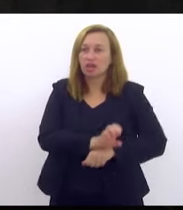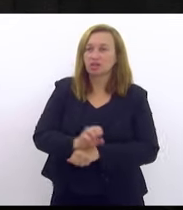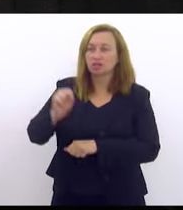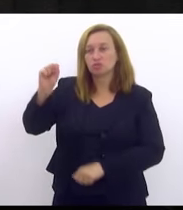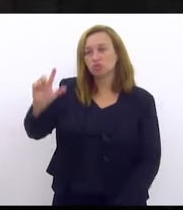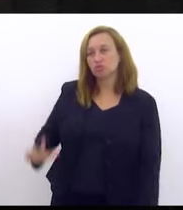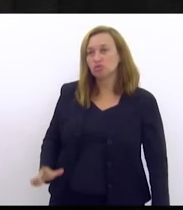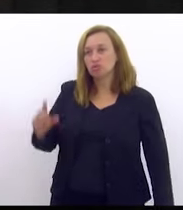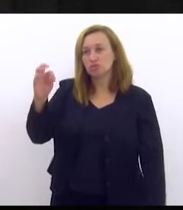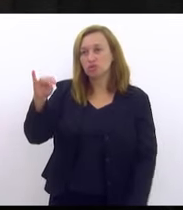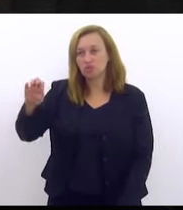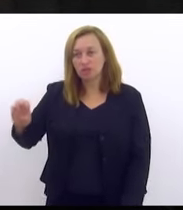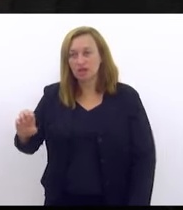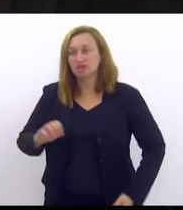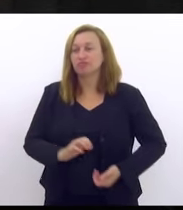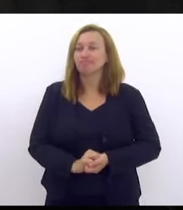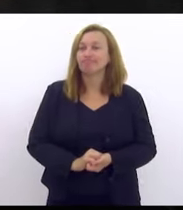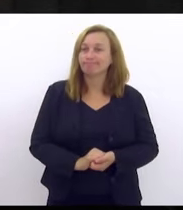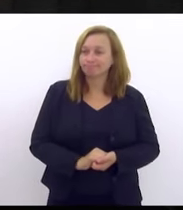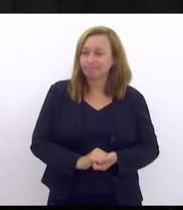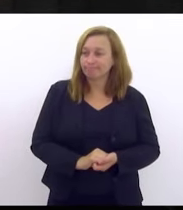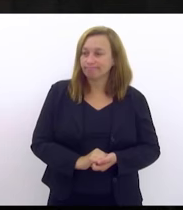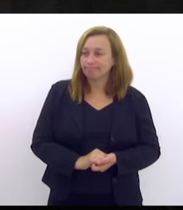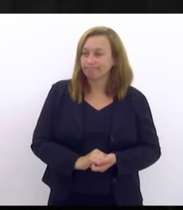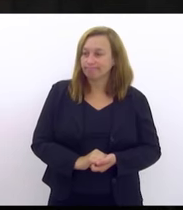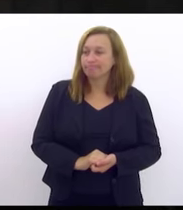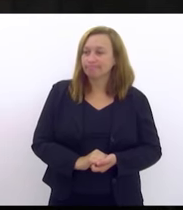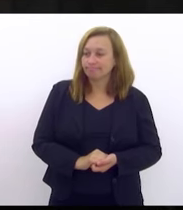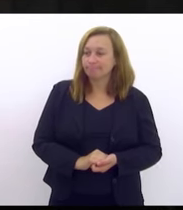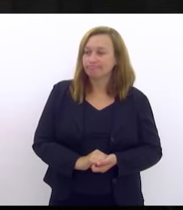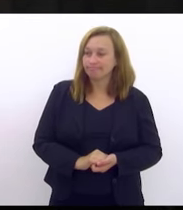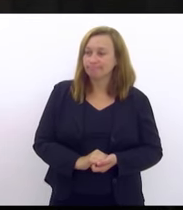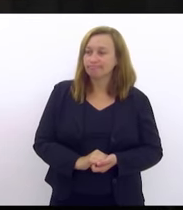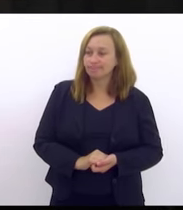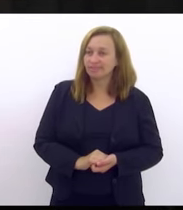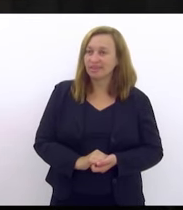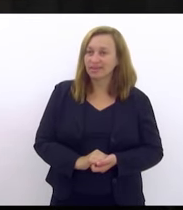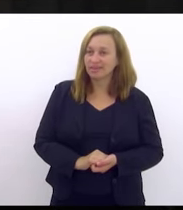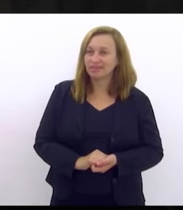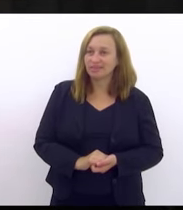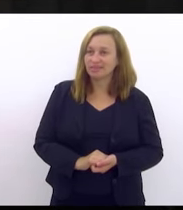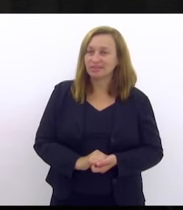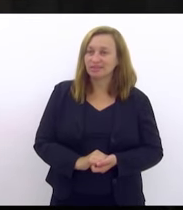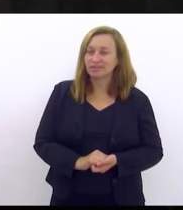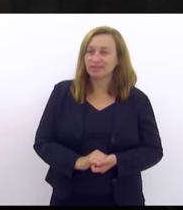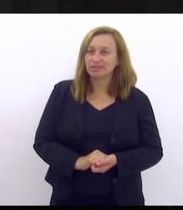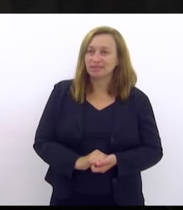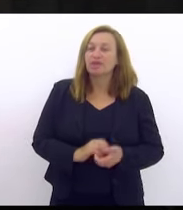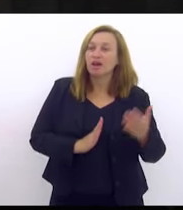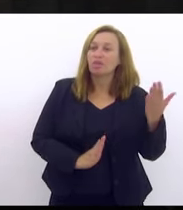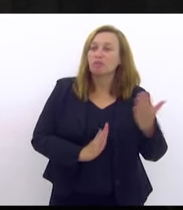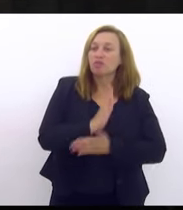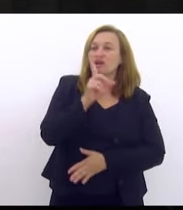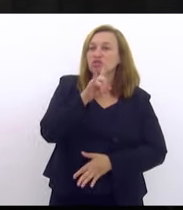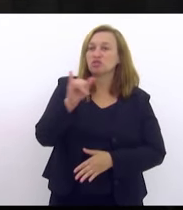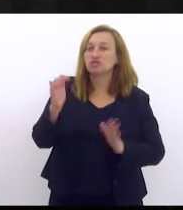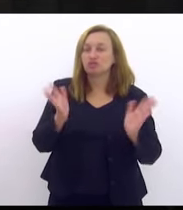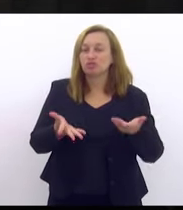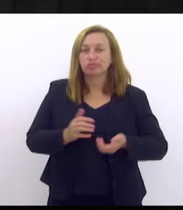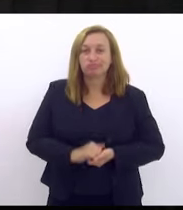Sul-Sudeste. Não é por acaso que se fez o COSUD, que foi aprovado no dia de